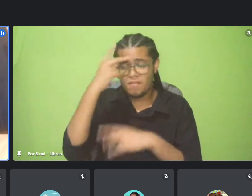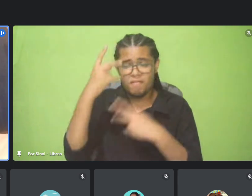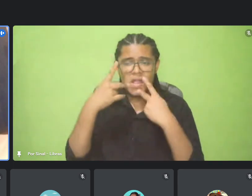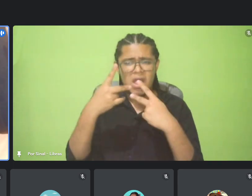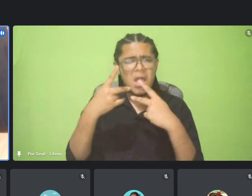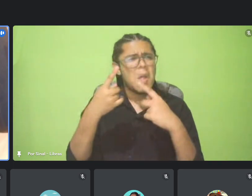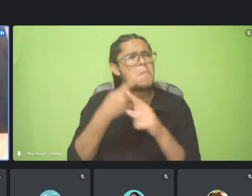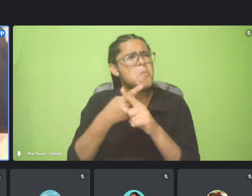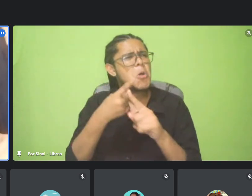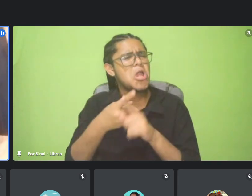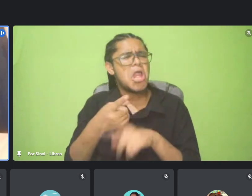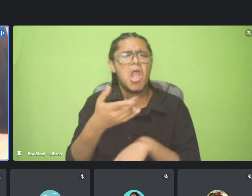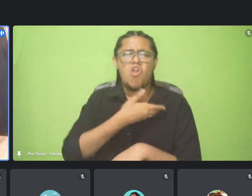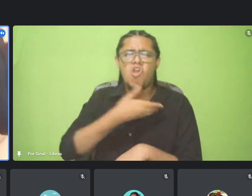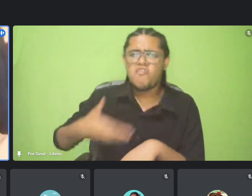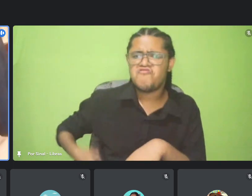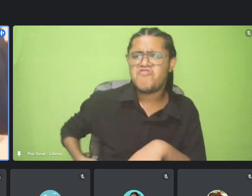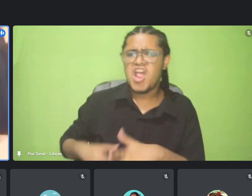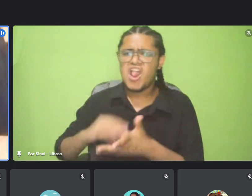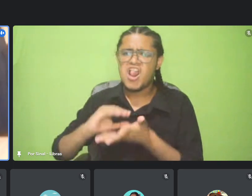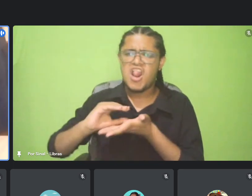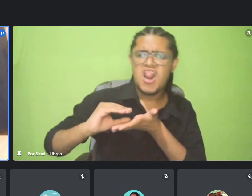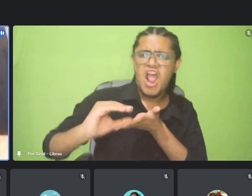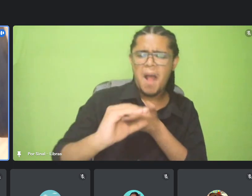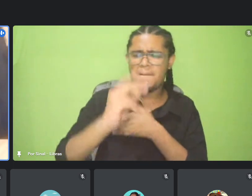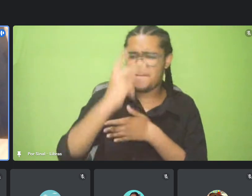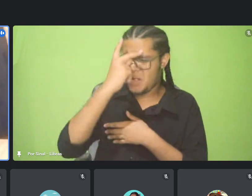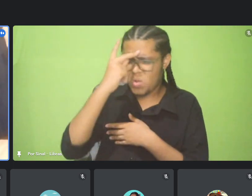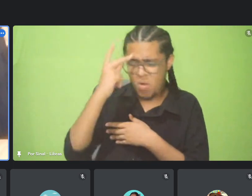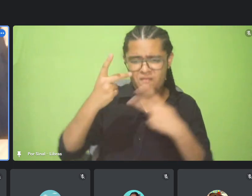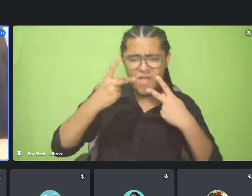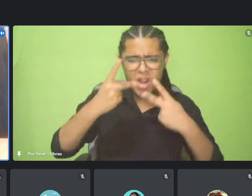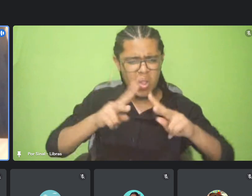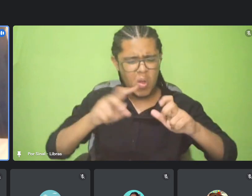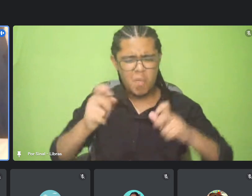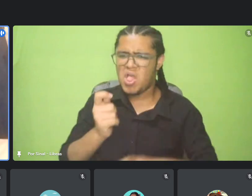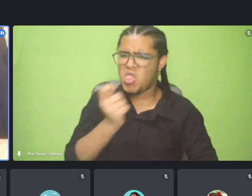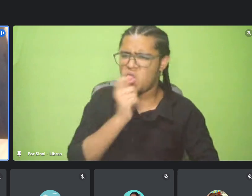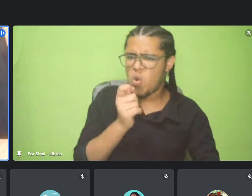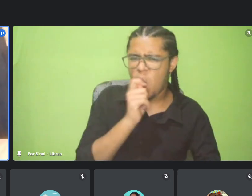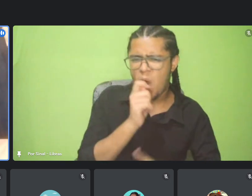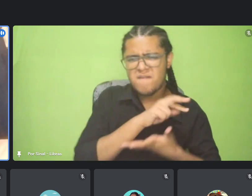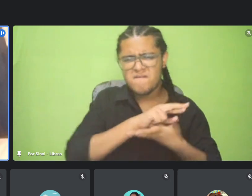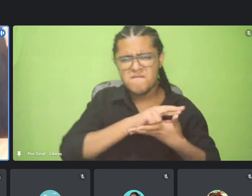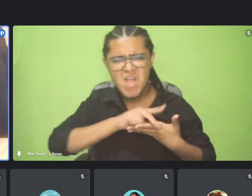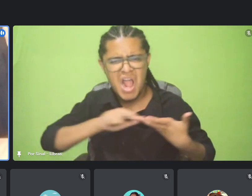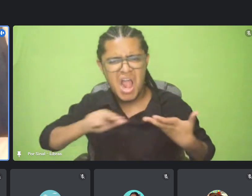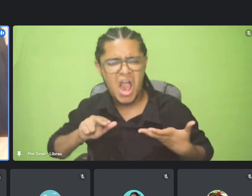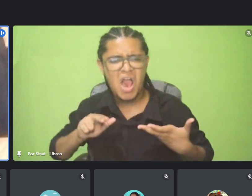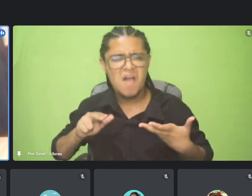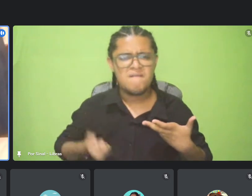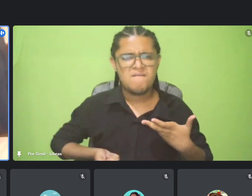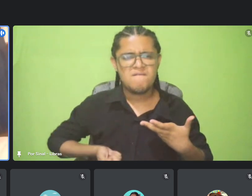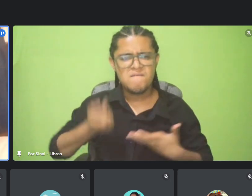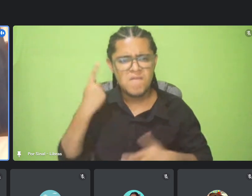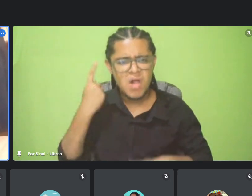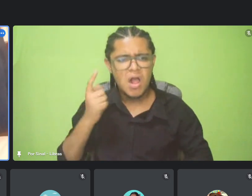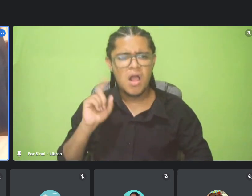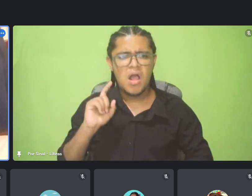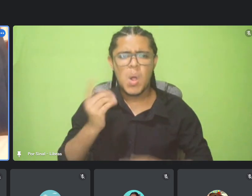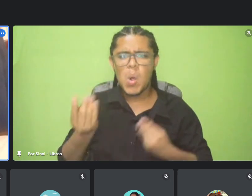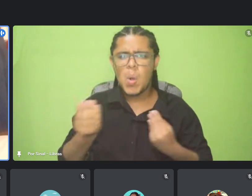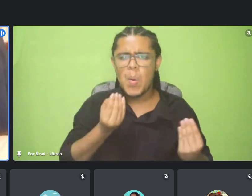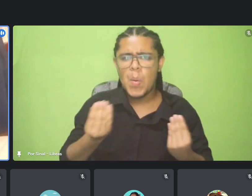as pessoas falassem sobre drogas, uma coisa tão, gente, a gente usa droga, desde o dia que nasce, quando não melhorar o infantil para a gente.